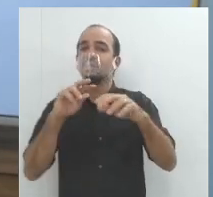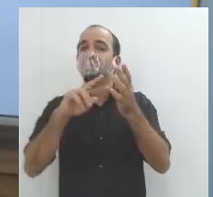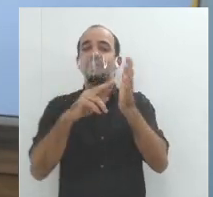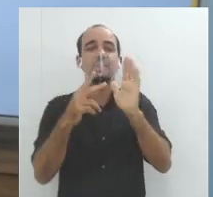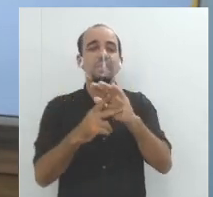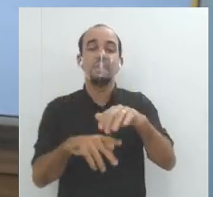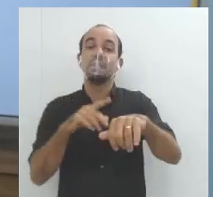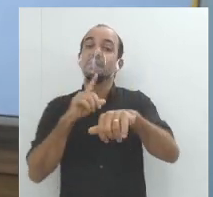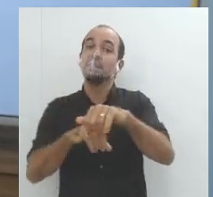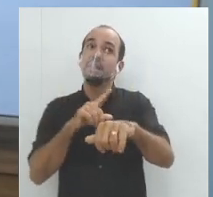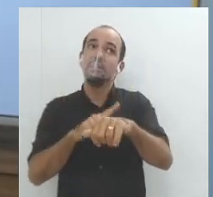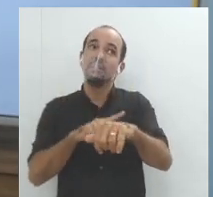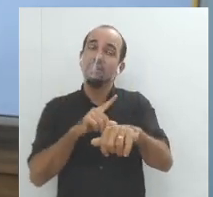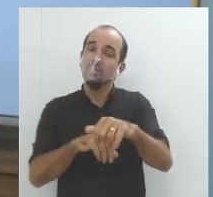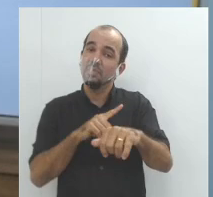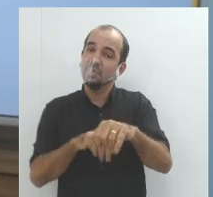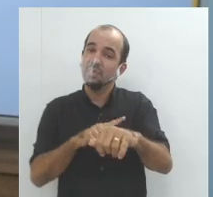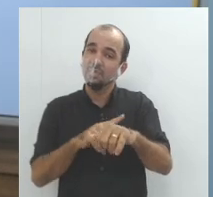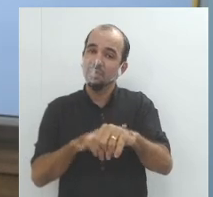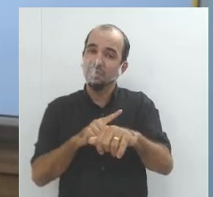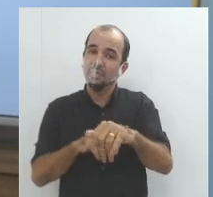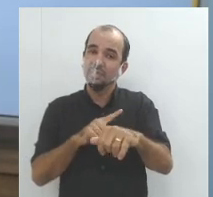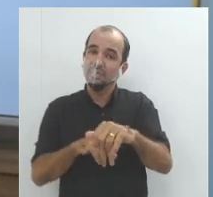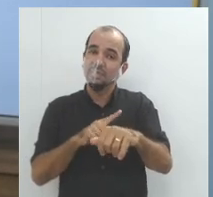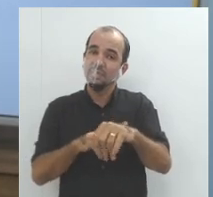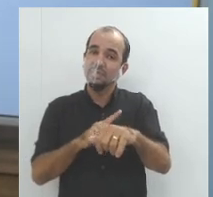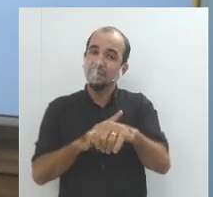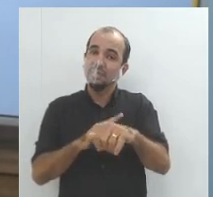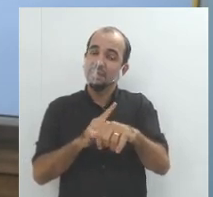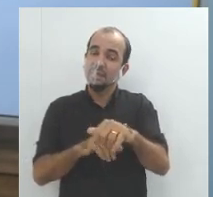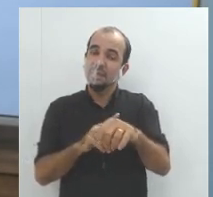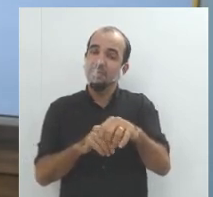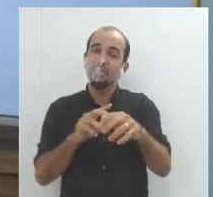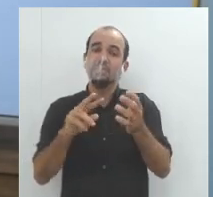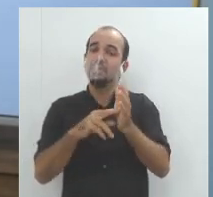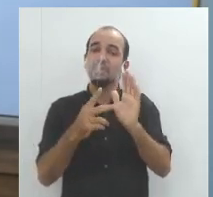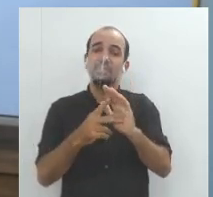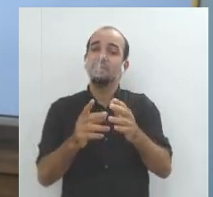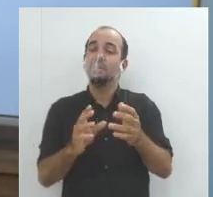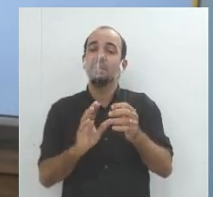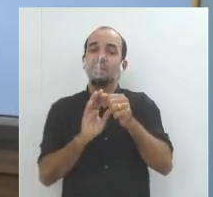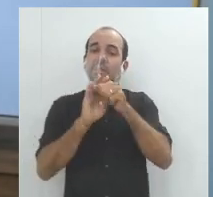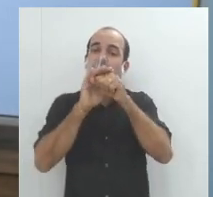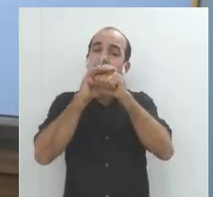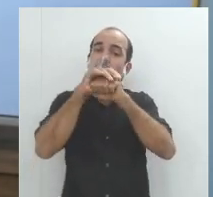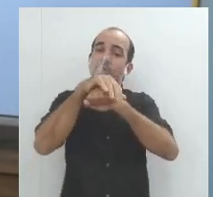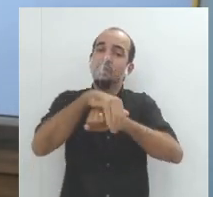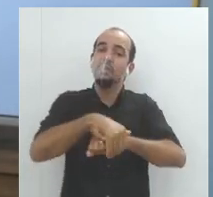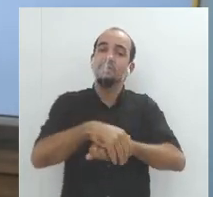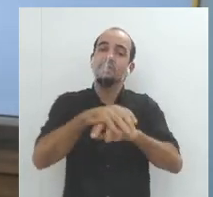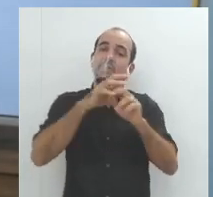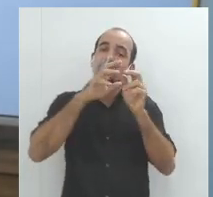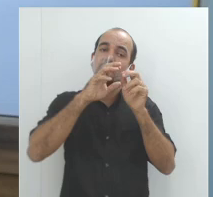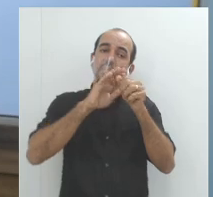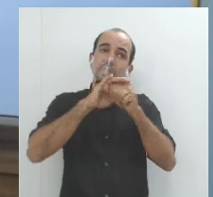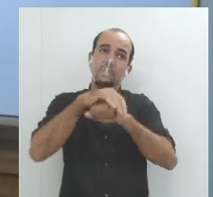sendo aí concretizado por uma oração inteira, que na verdade ele está